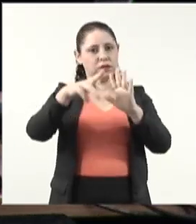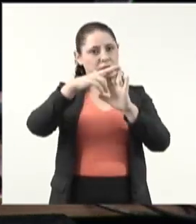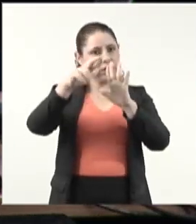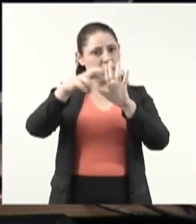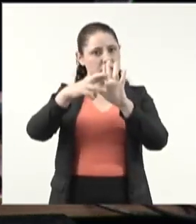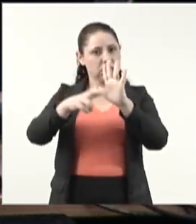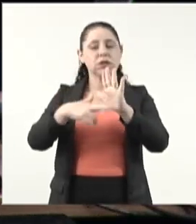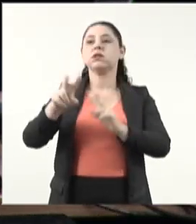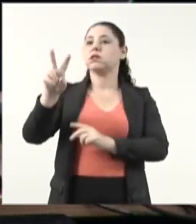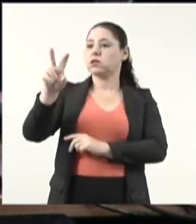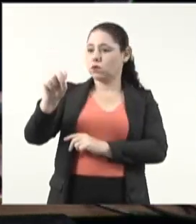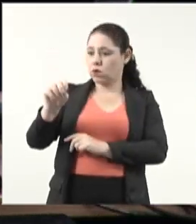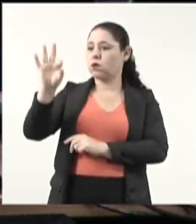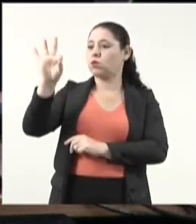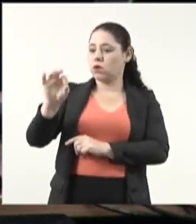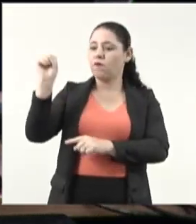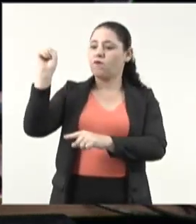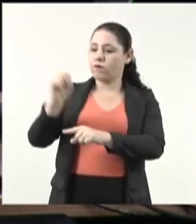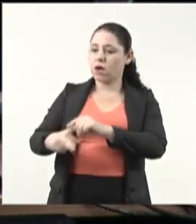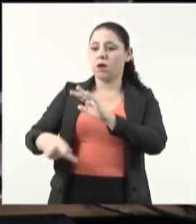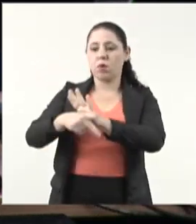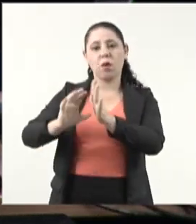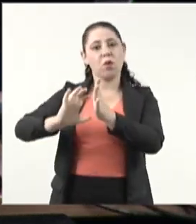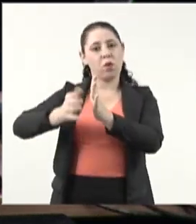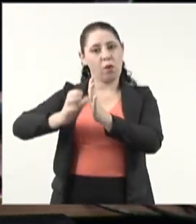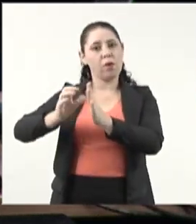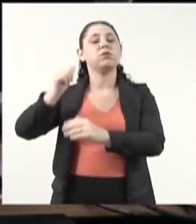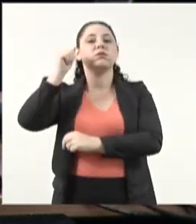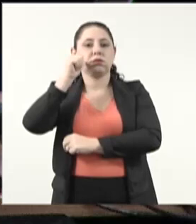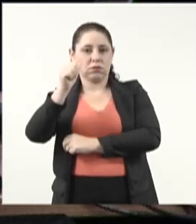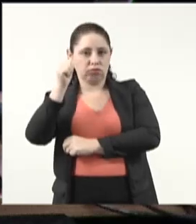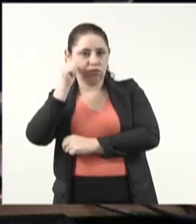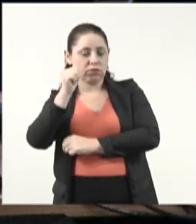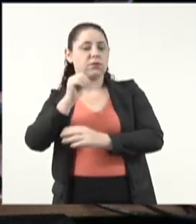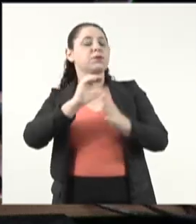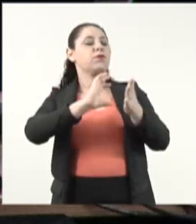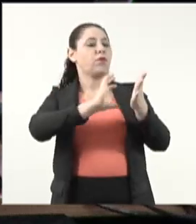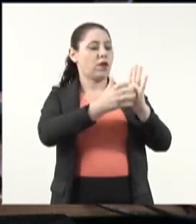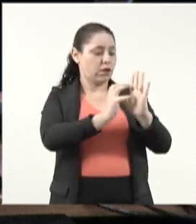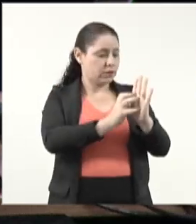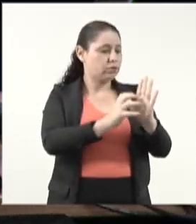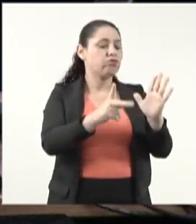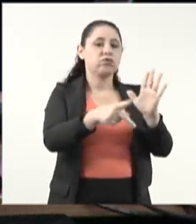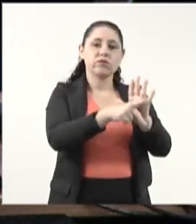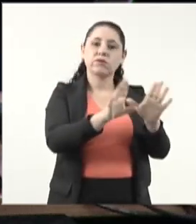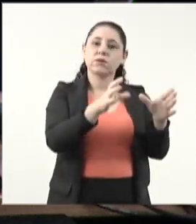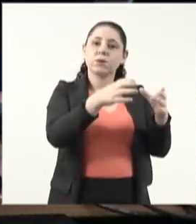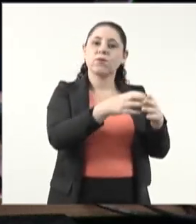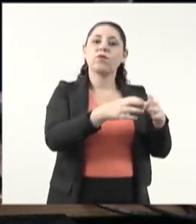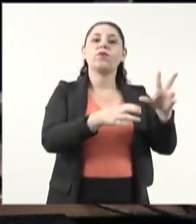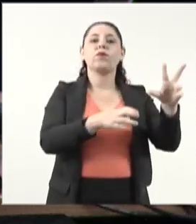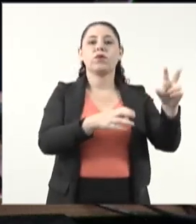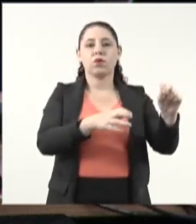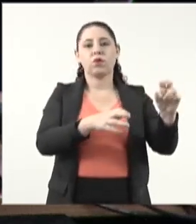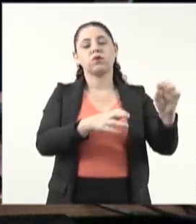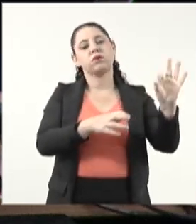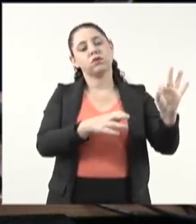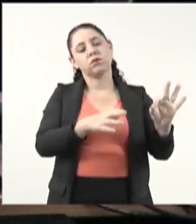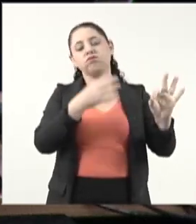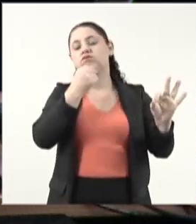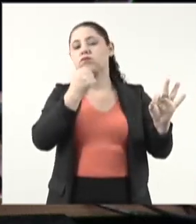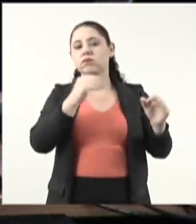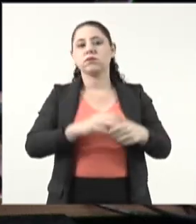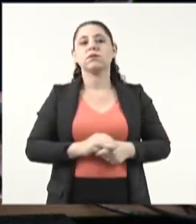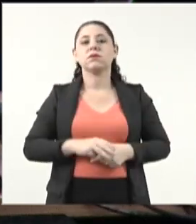né, 50% das vagas na chapa para mulheres e 50% para os homens, né? E